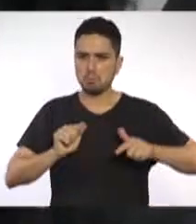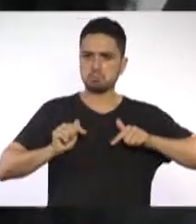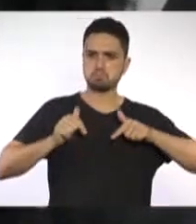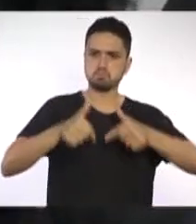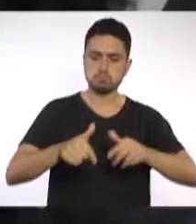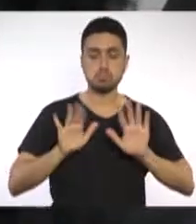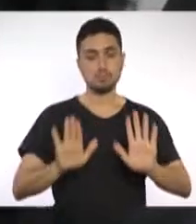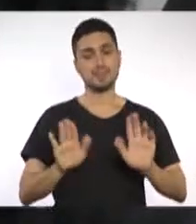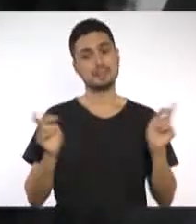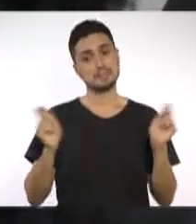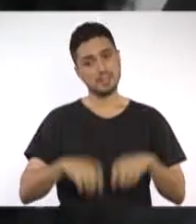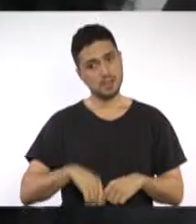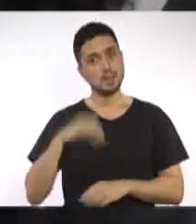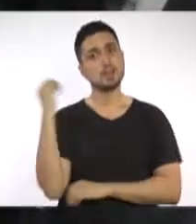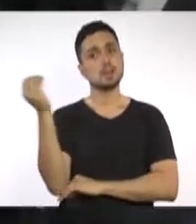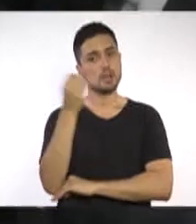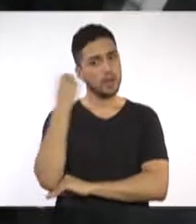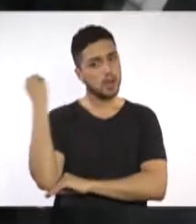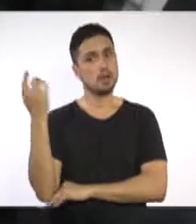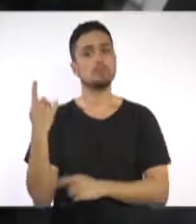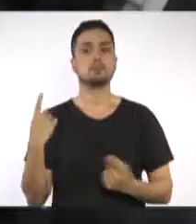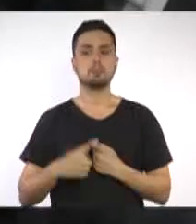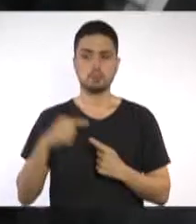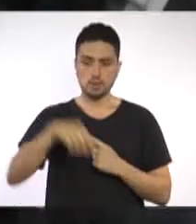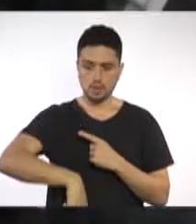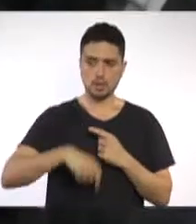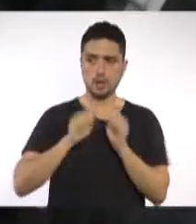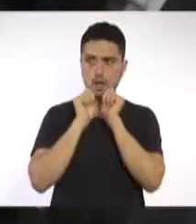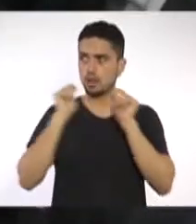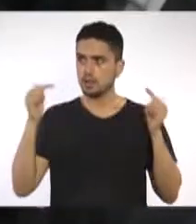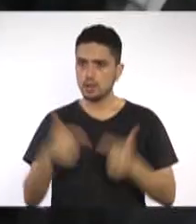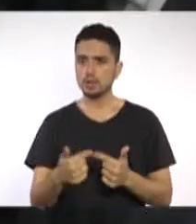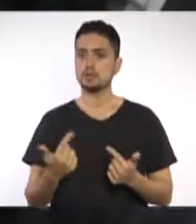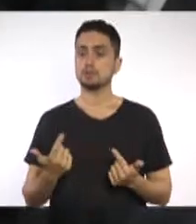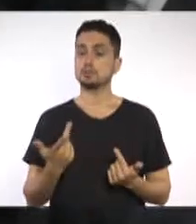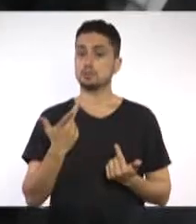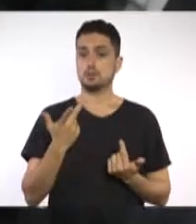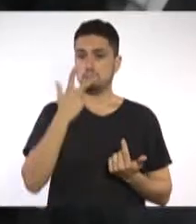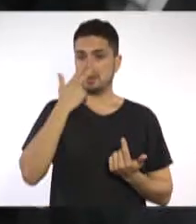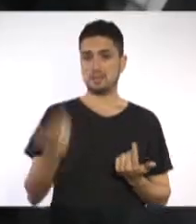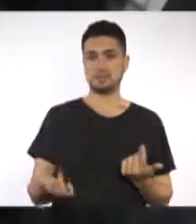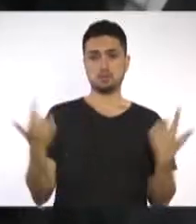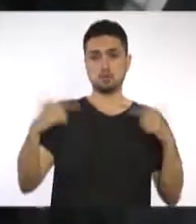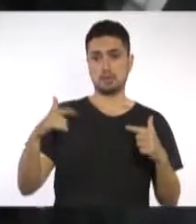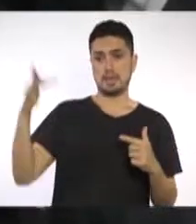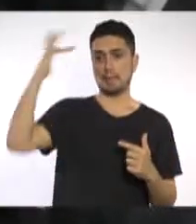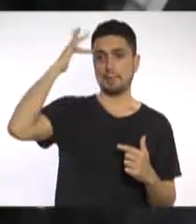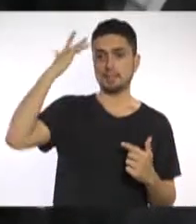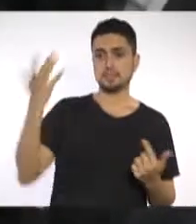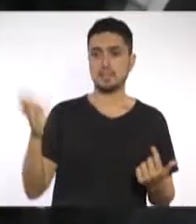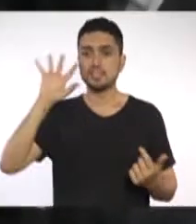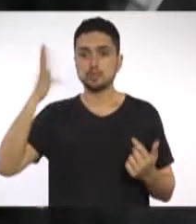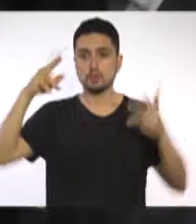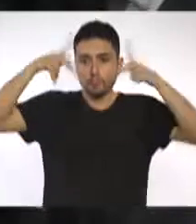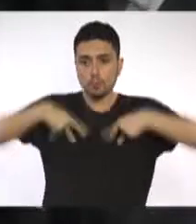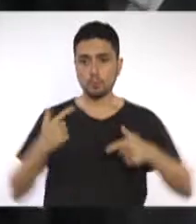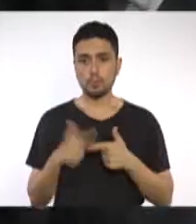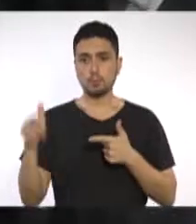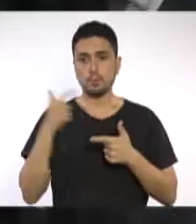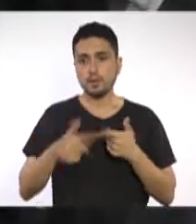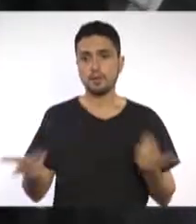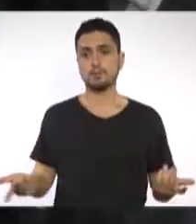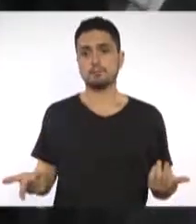um caso gravíssimo para que essa casa se identifique como incapaz de resolver os seus próprios problemas,